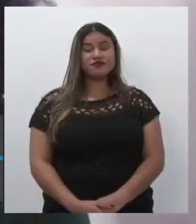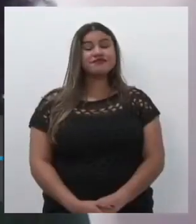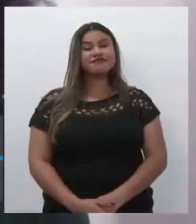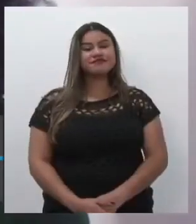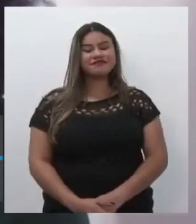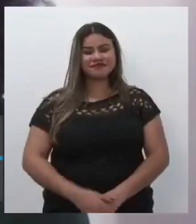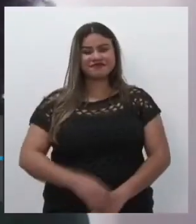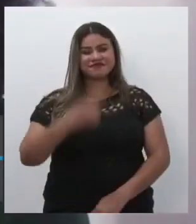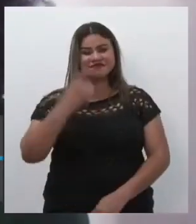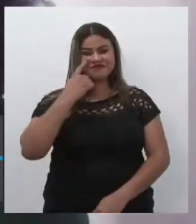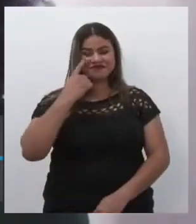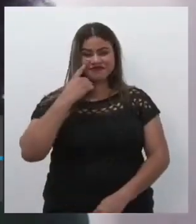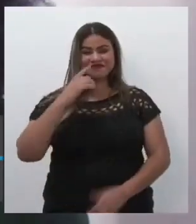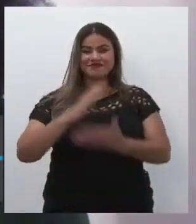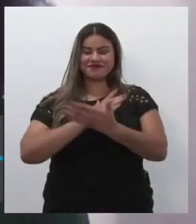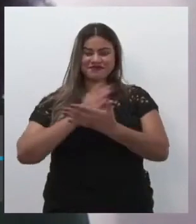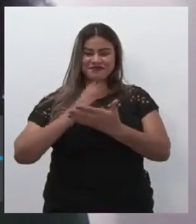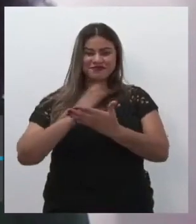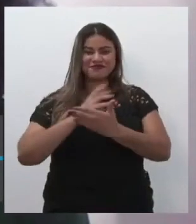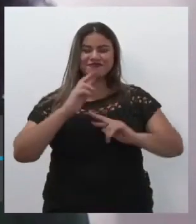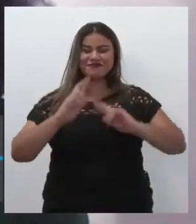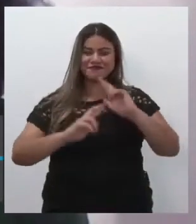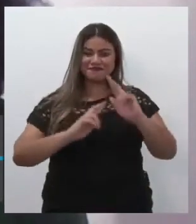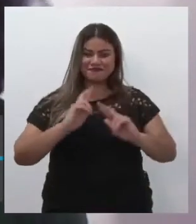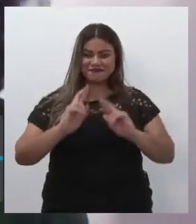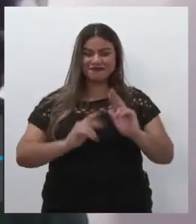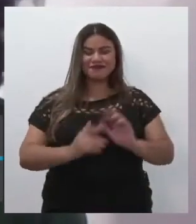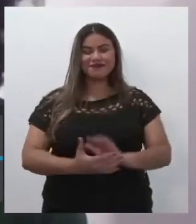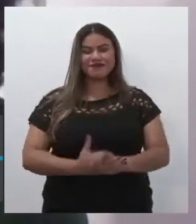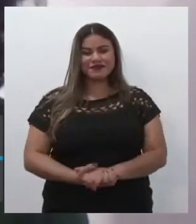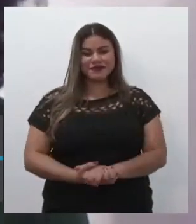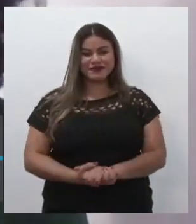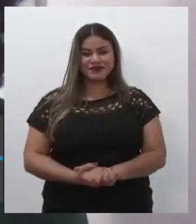Vamos lá, nós temos algumas contribuições aqui agora.